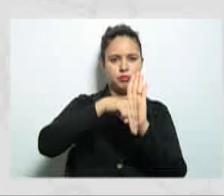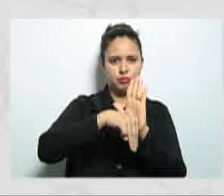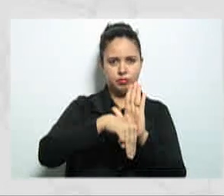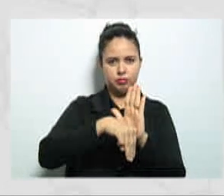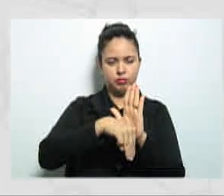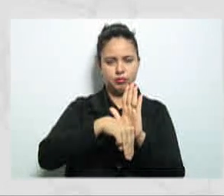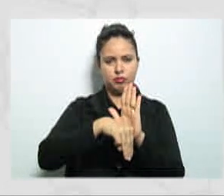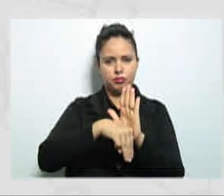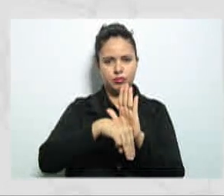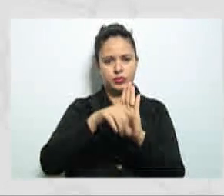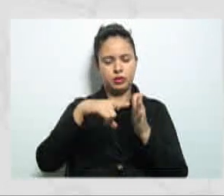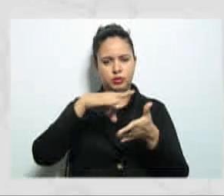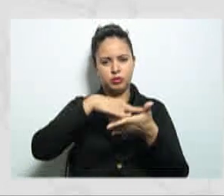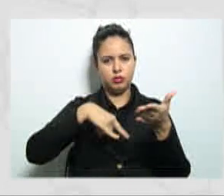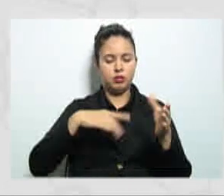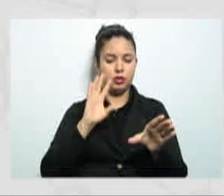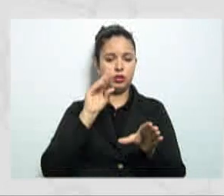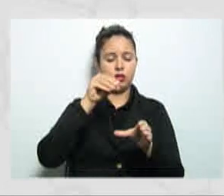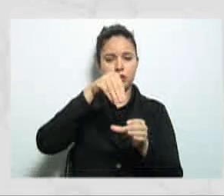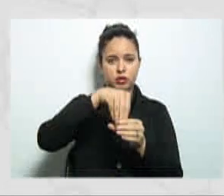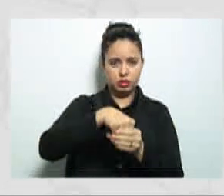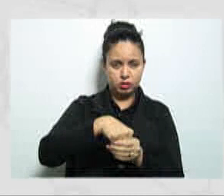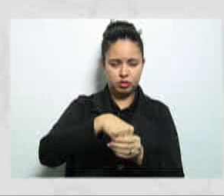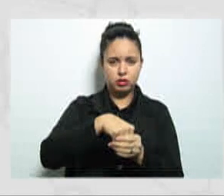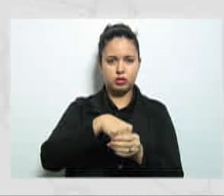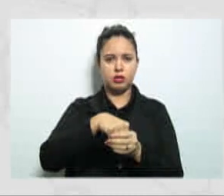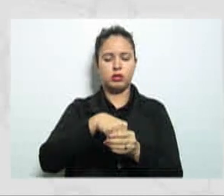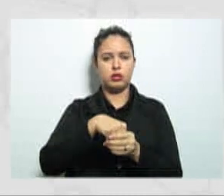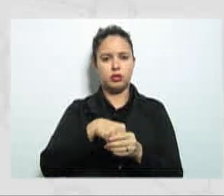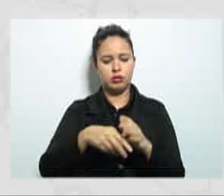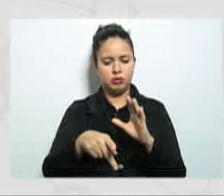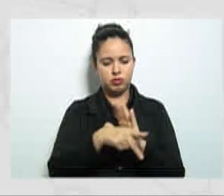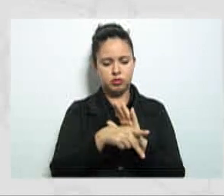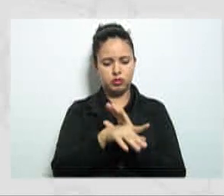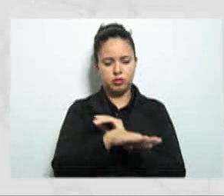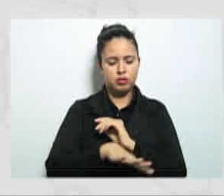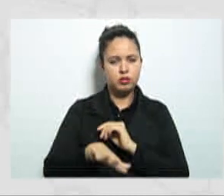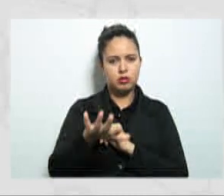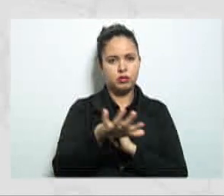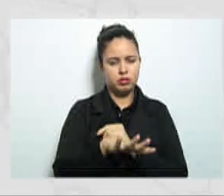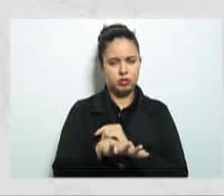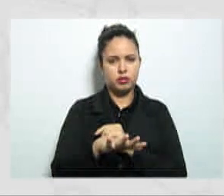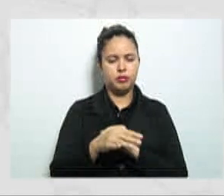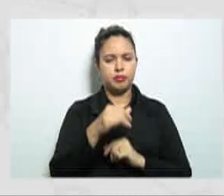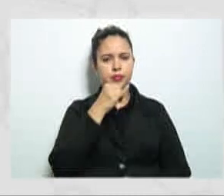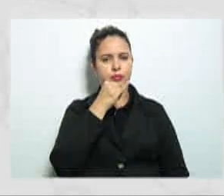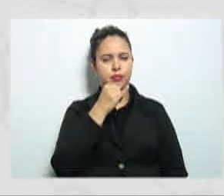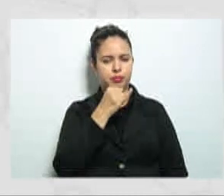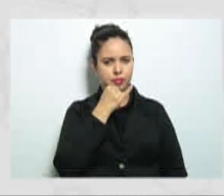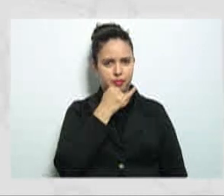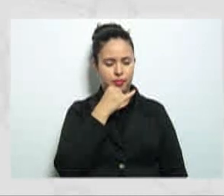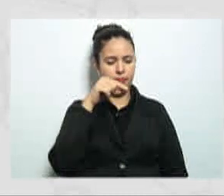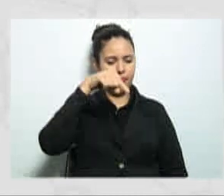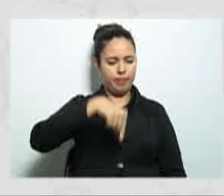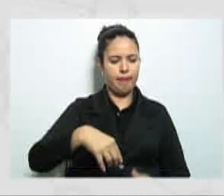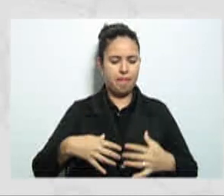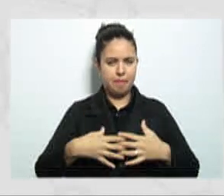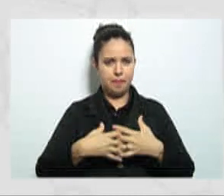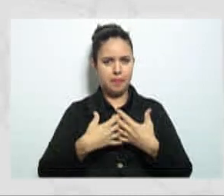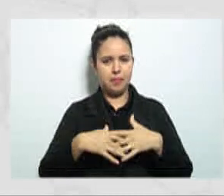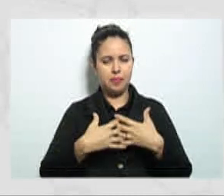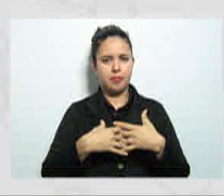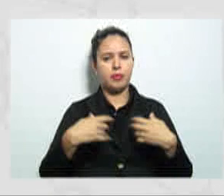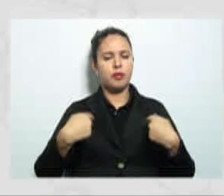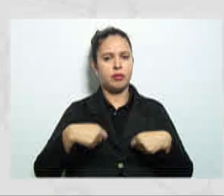as unidades administrativas de um mesmo órgão. Por exemplo, aqui, se eu precisasse me comunicar com o